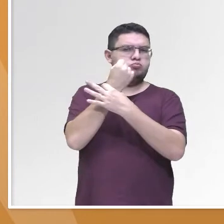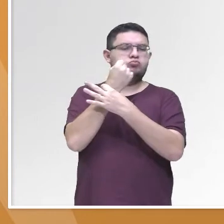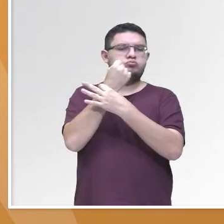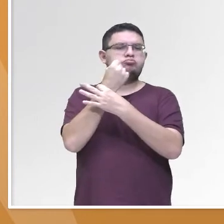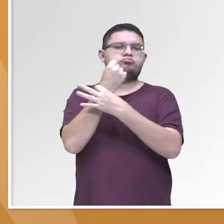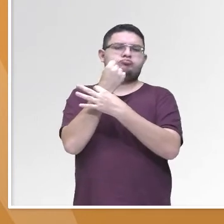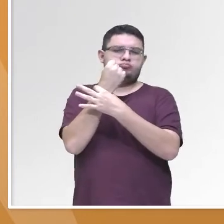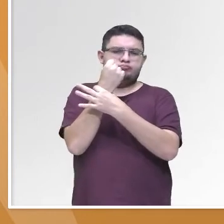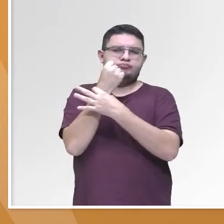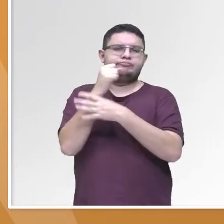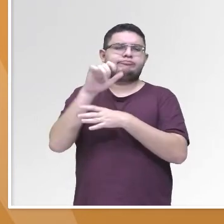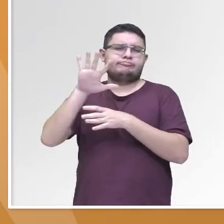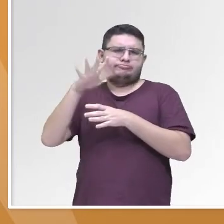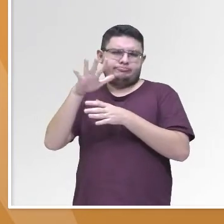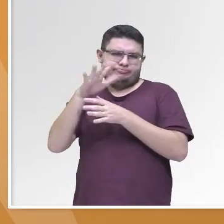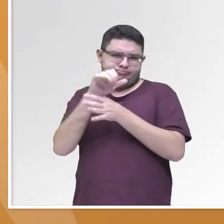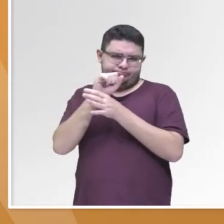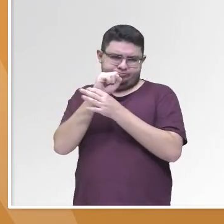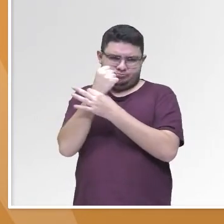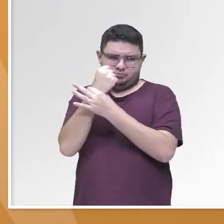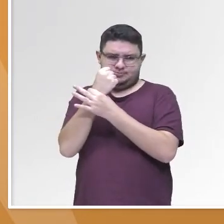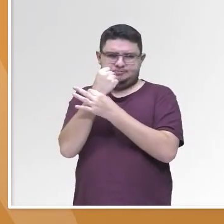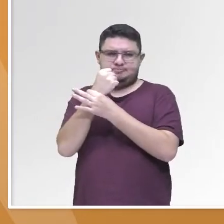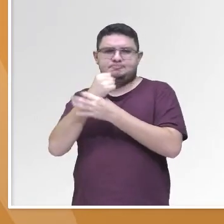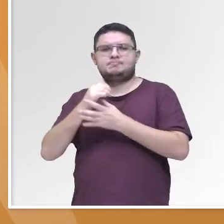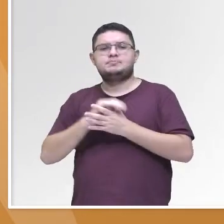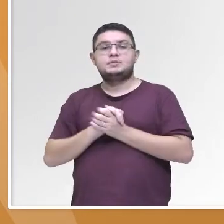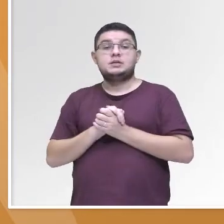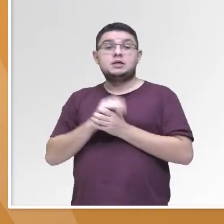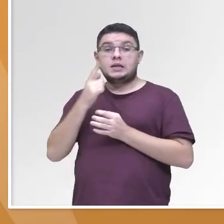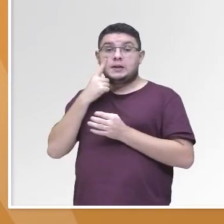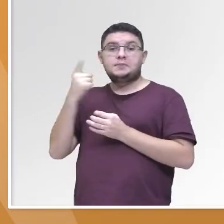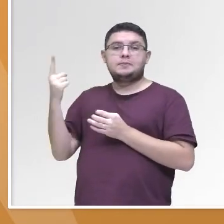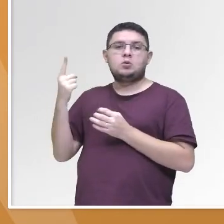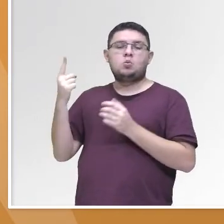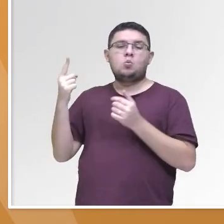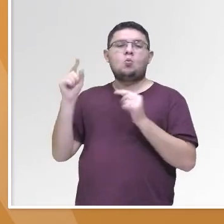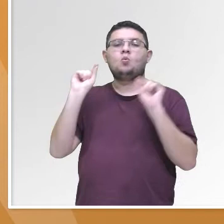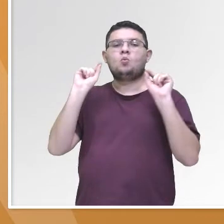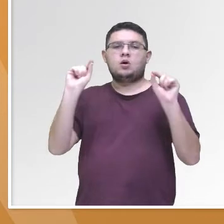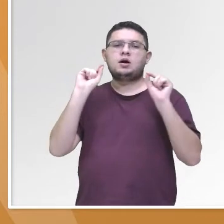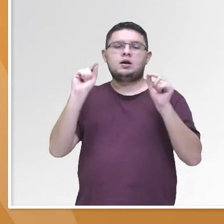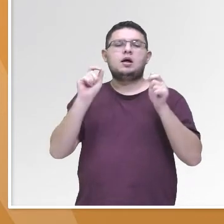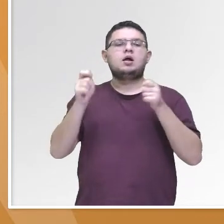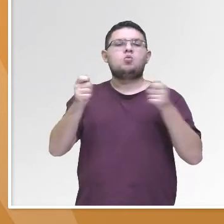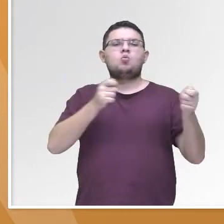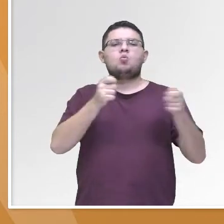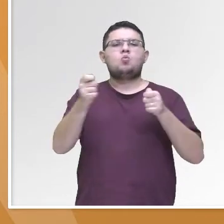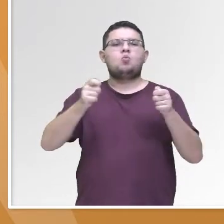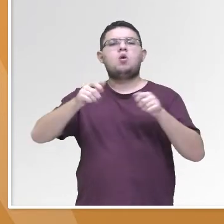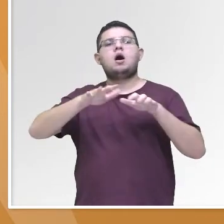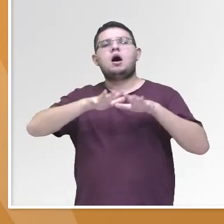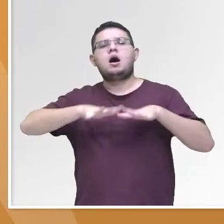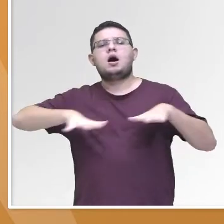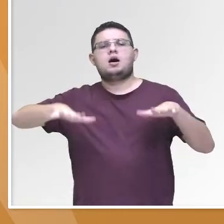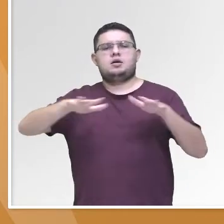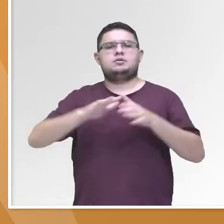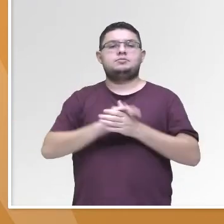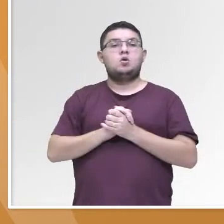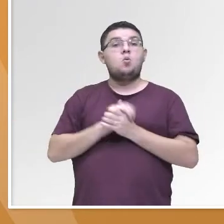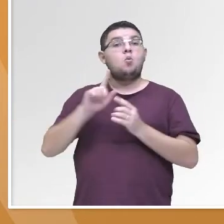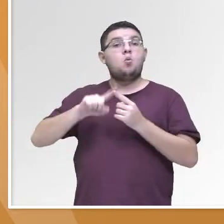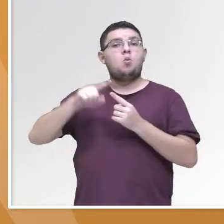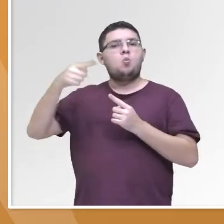o mais correto, né? Na verdade, a gente vai observar o aterro sanitário já com toda uma estrutura, né? O